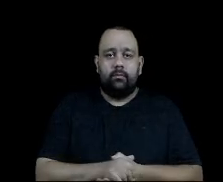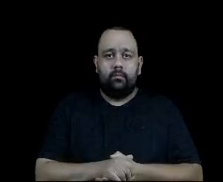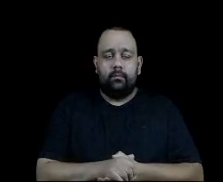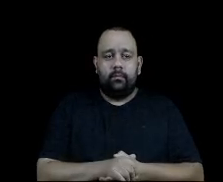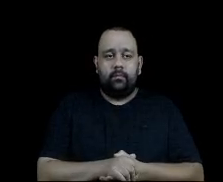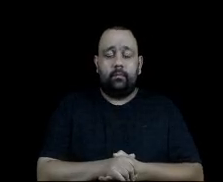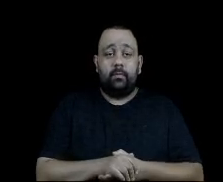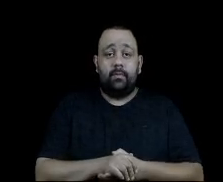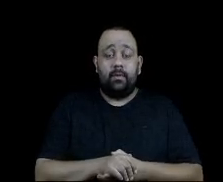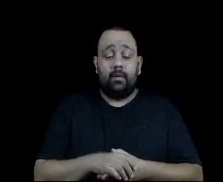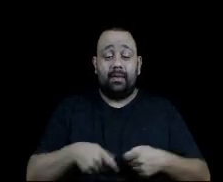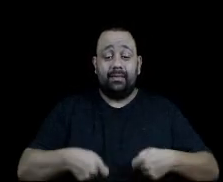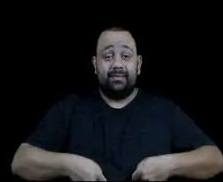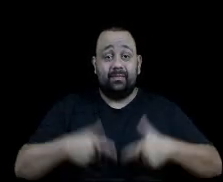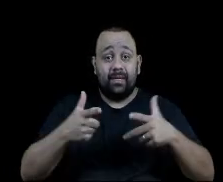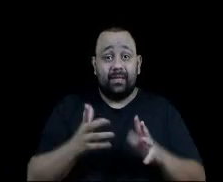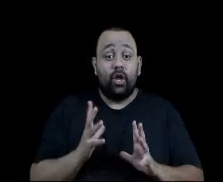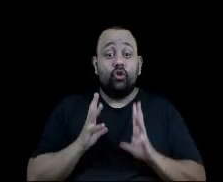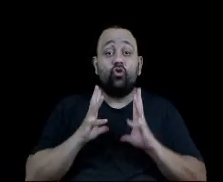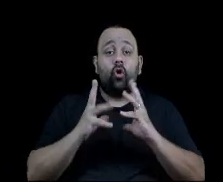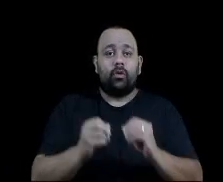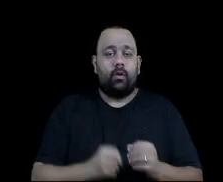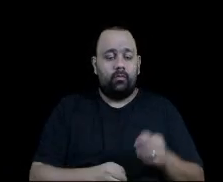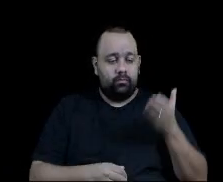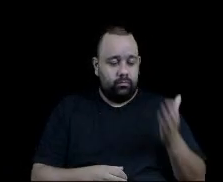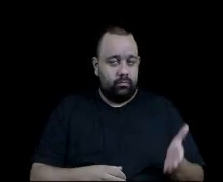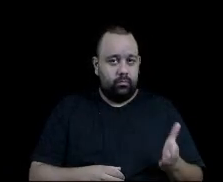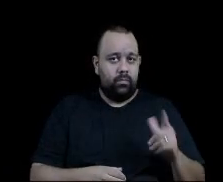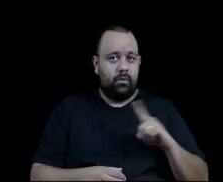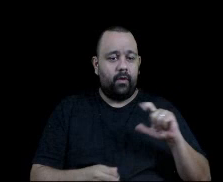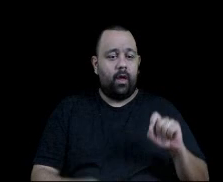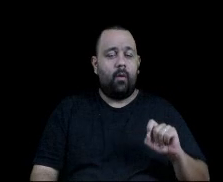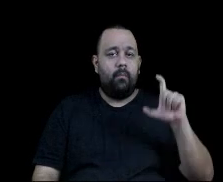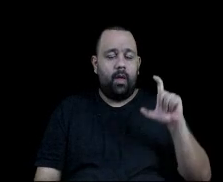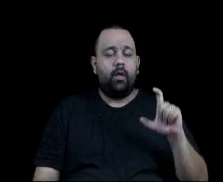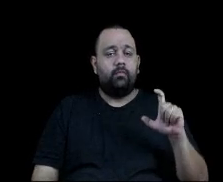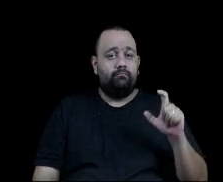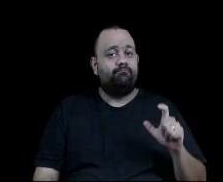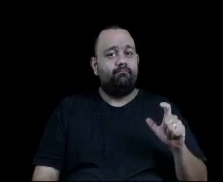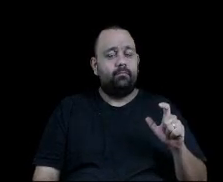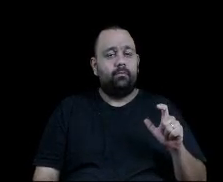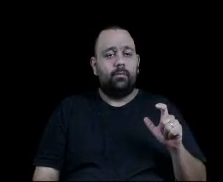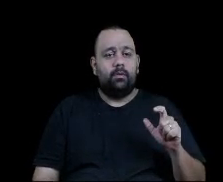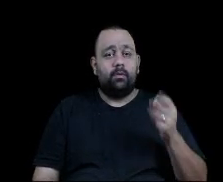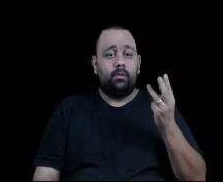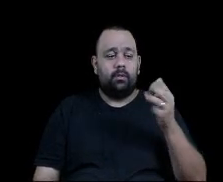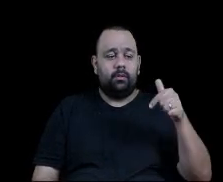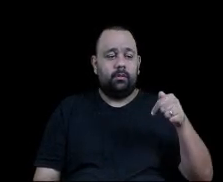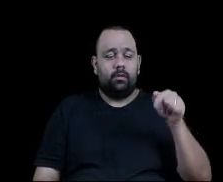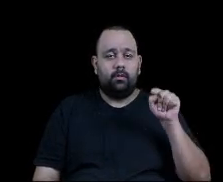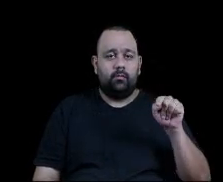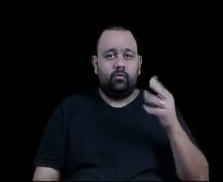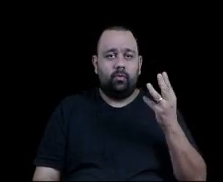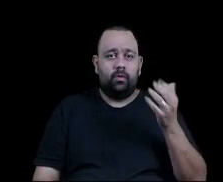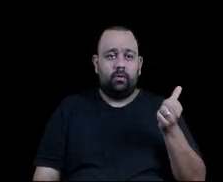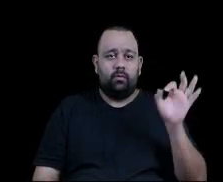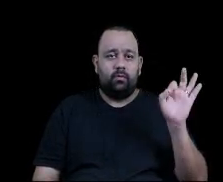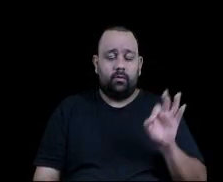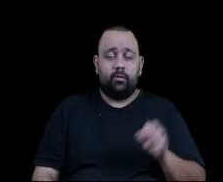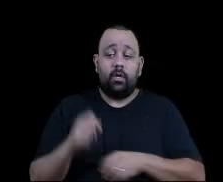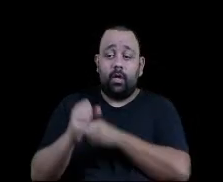equipamentos. Então, em despesa total no quadrimestre, teve um aumento de empenho